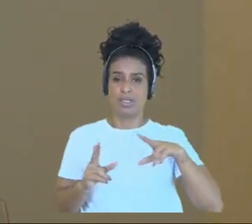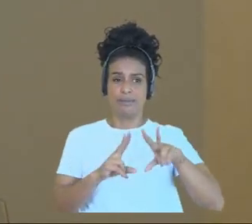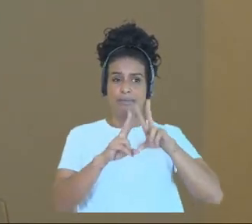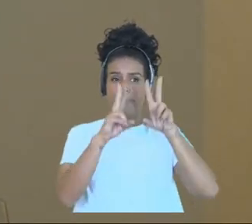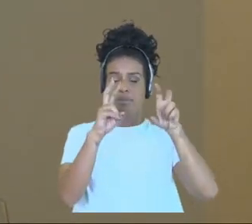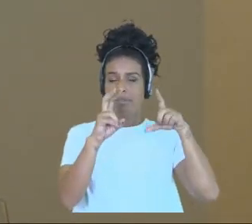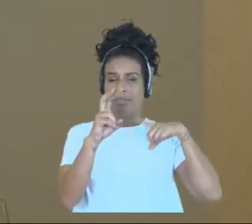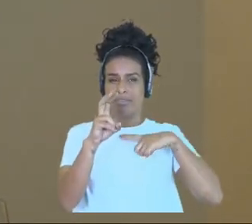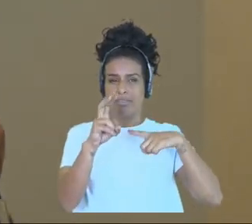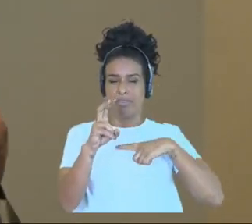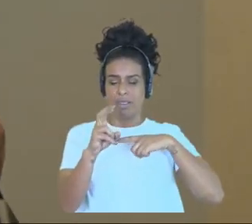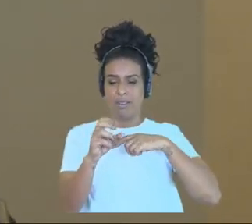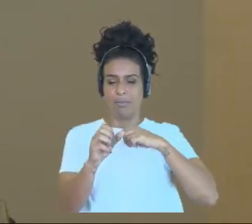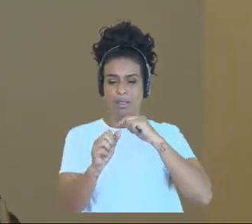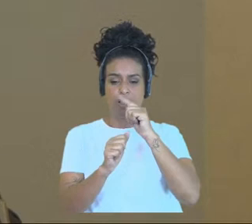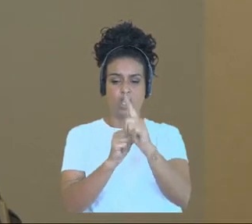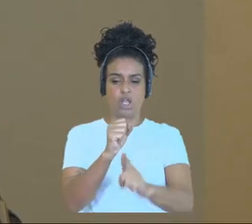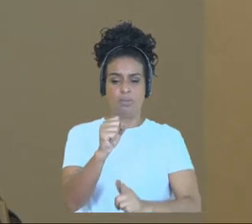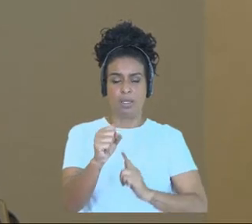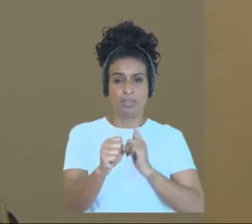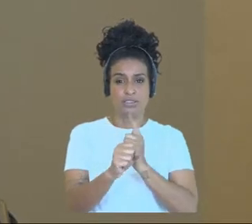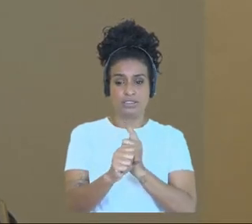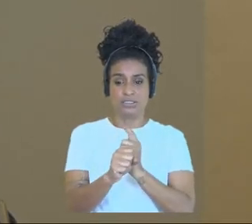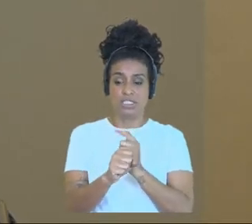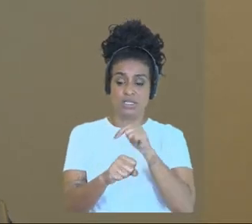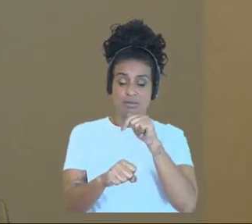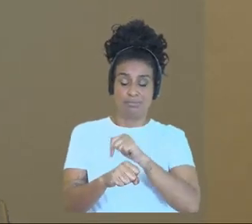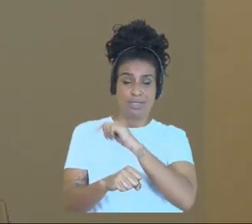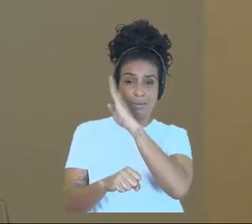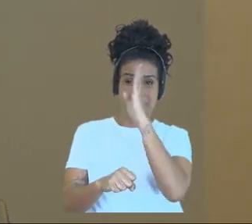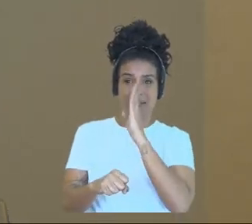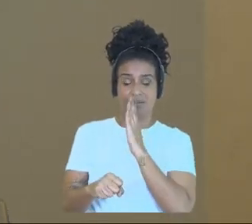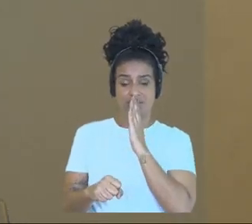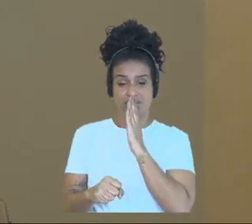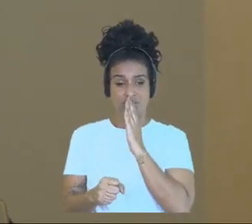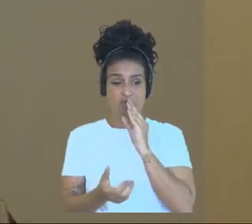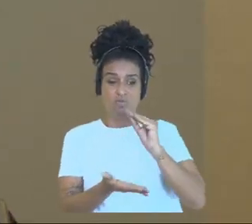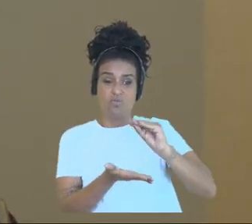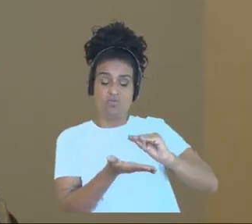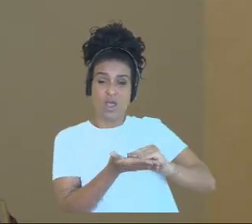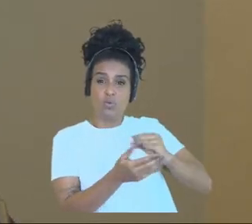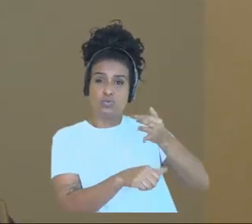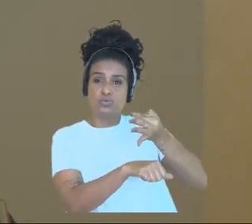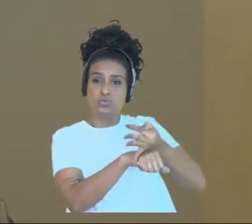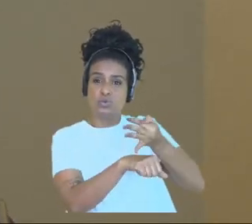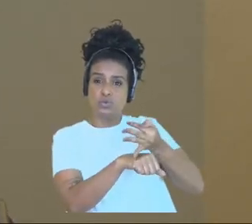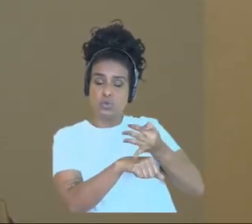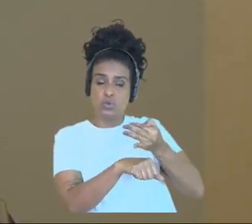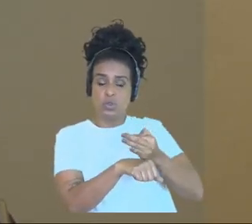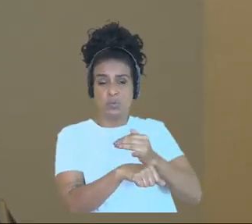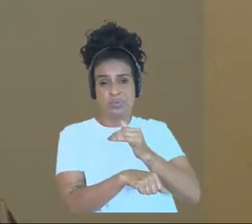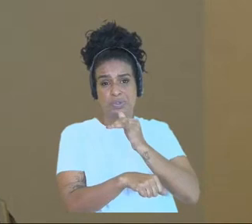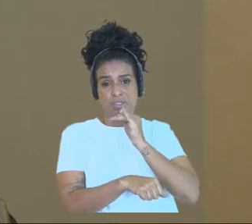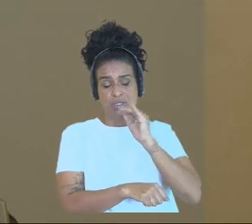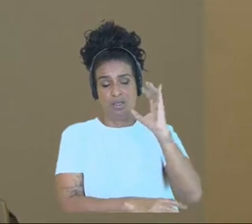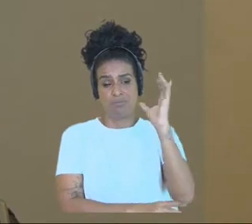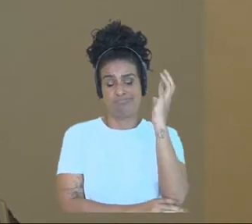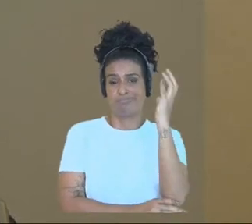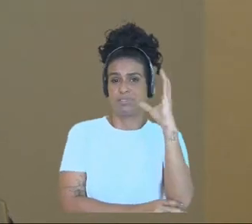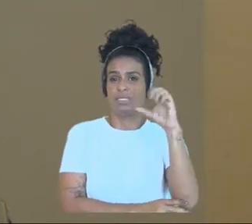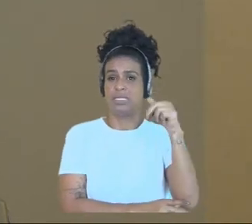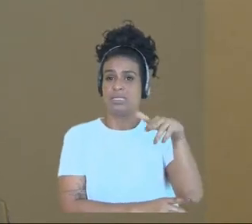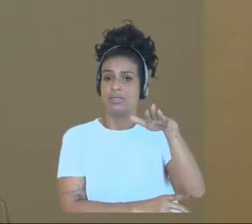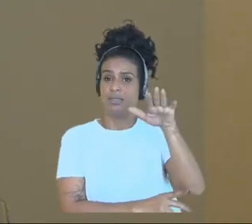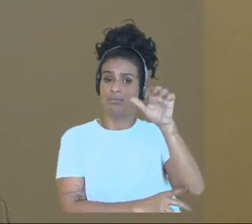Brasil abriu mão de participar de muitos debates internacionais. Desde o clima até temas de